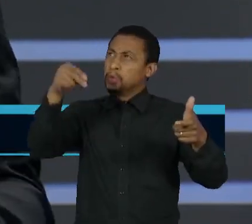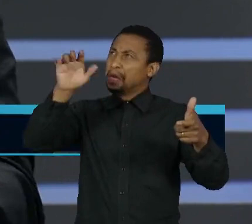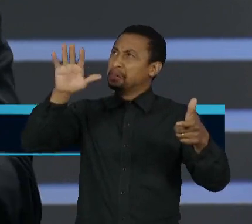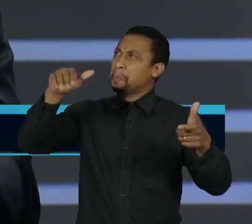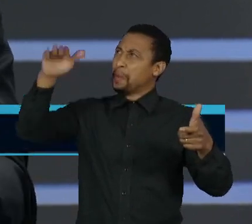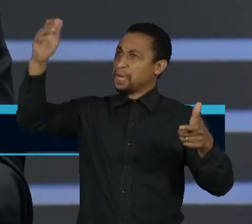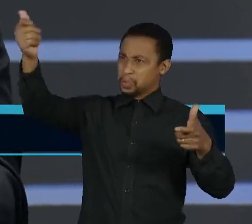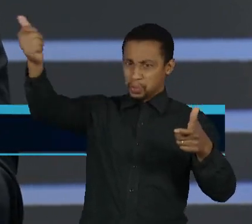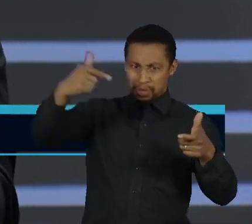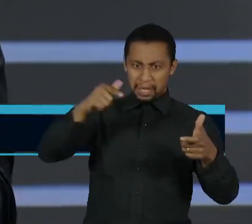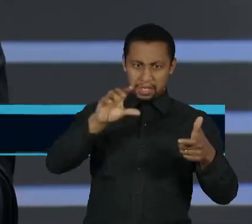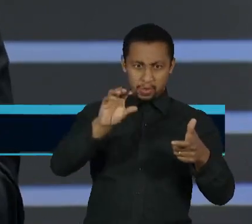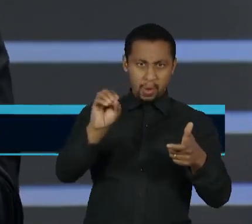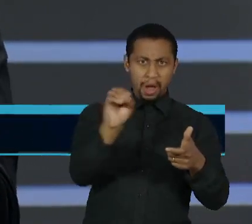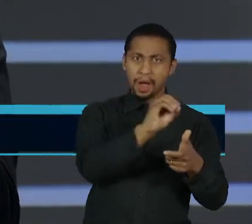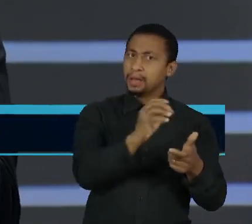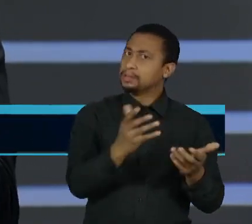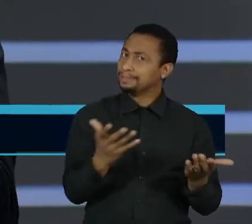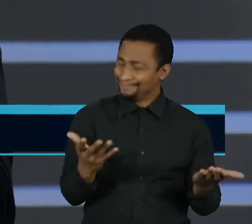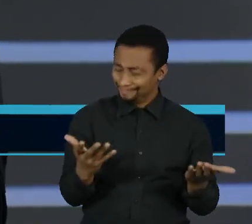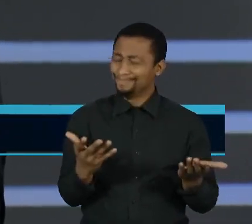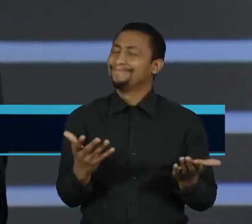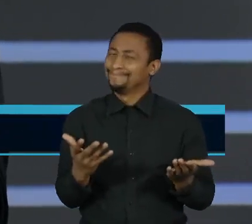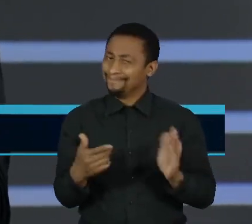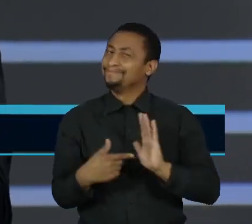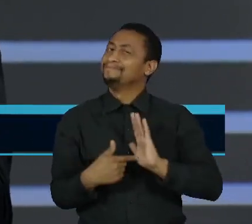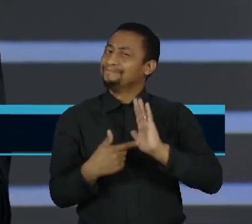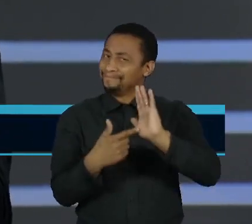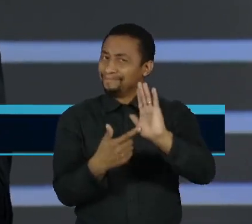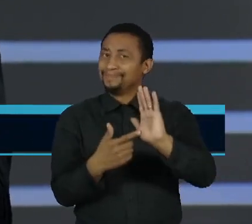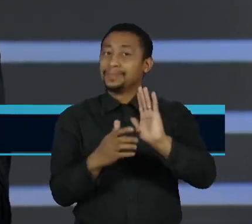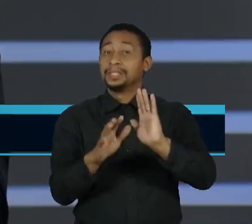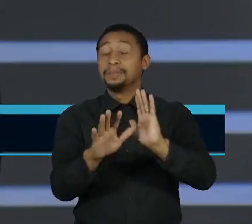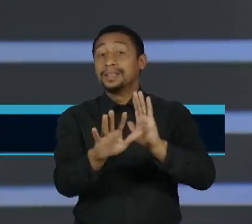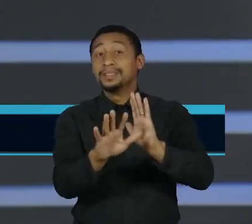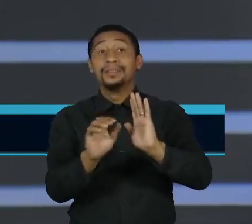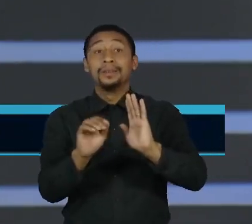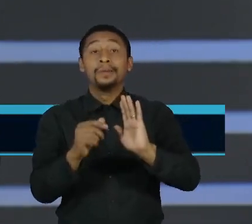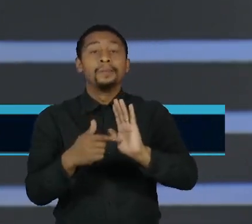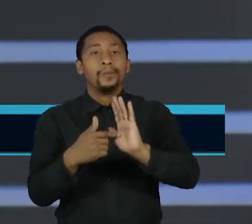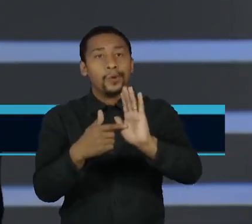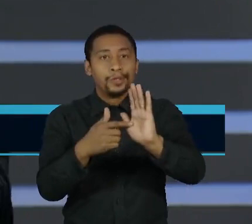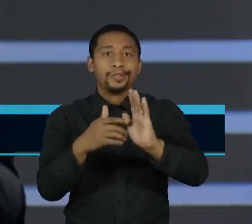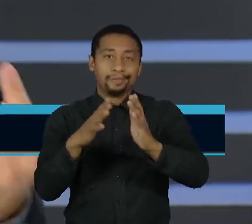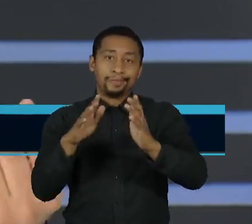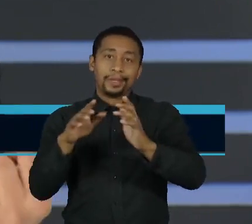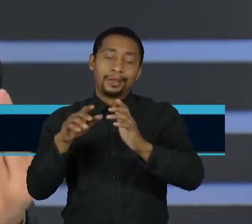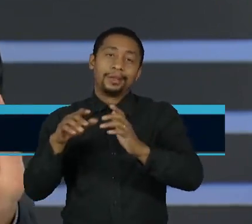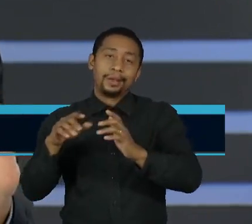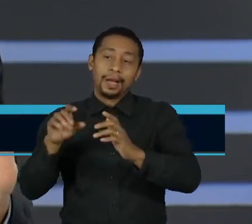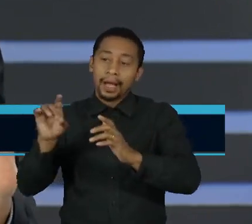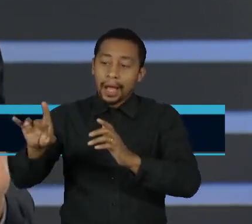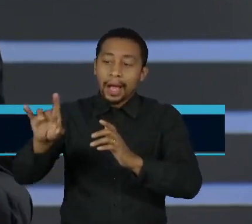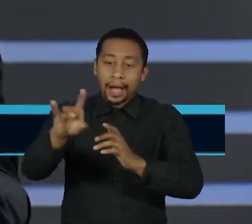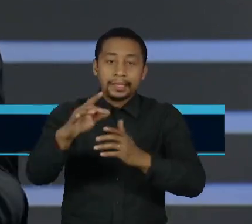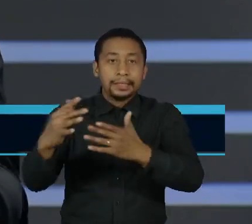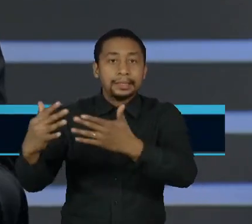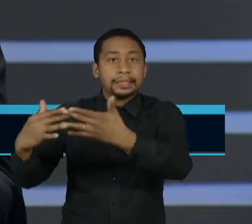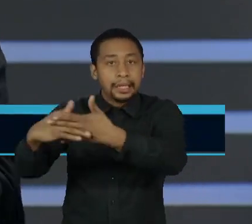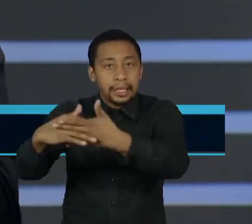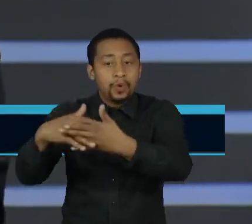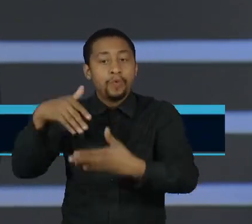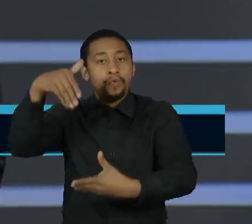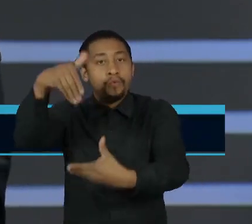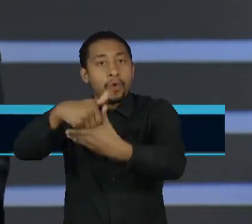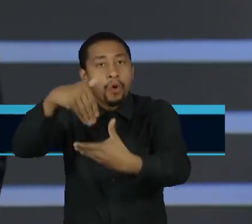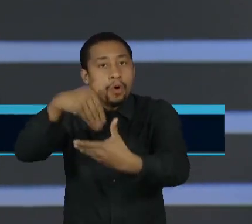maior. Isso atinge, né, não apenas o valor do voto por cidadão, né? Mas também